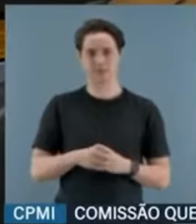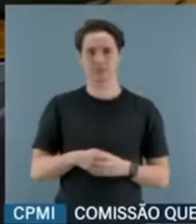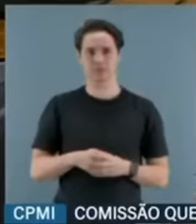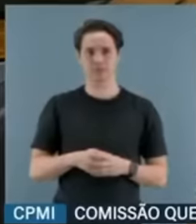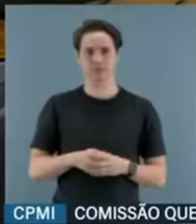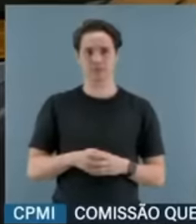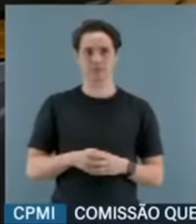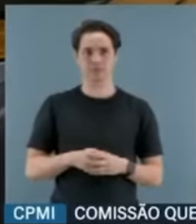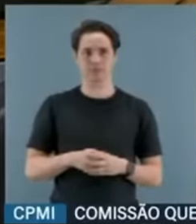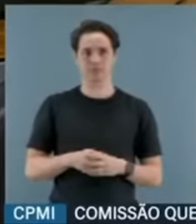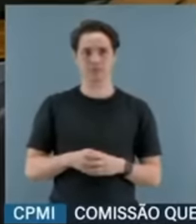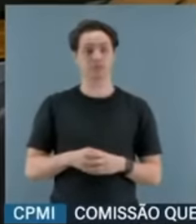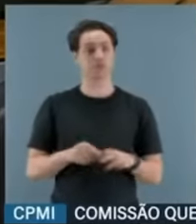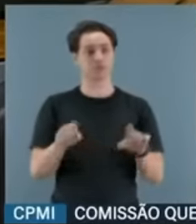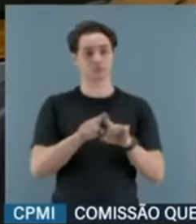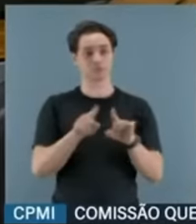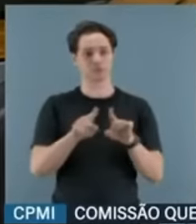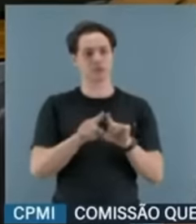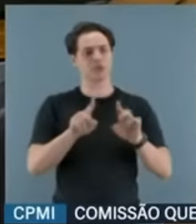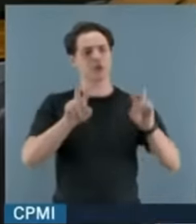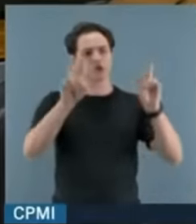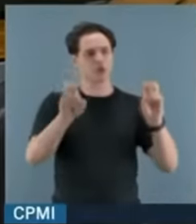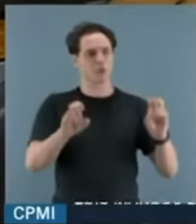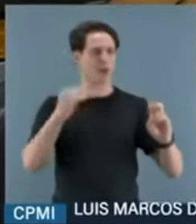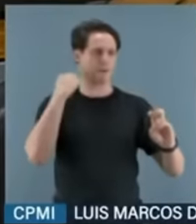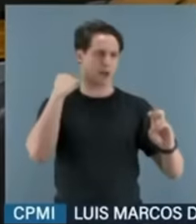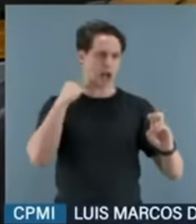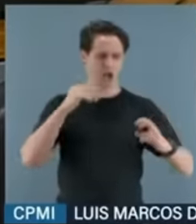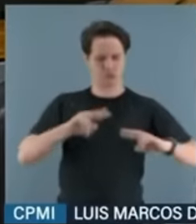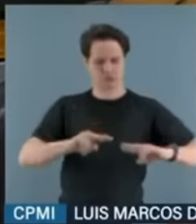E questões também de transação financeira, muito se falou sobre